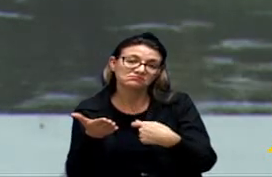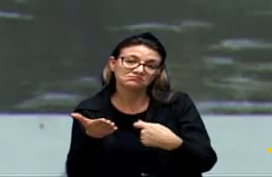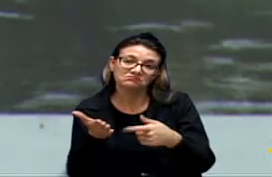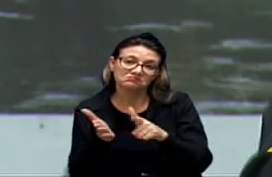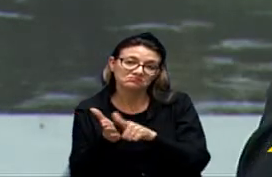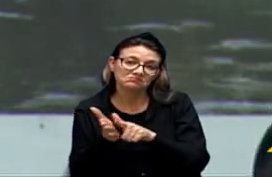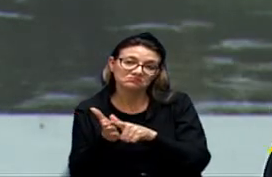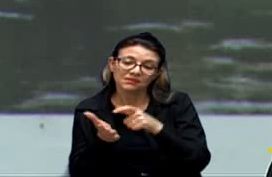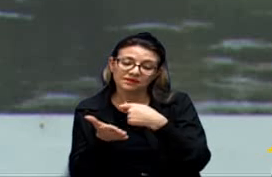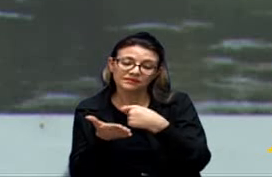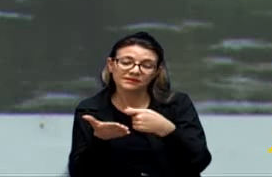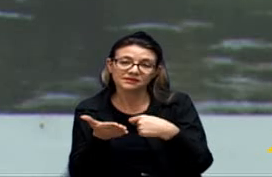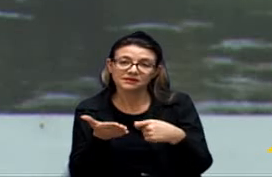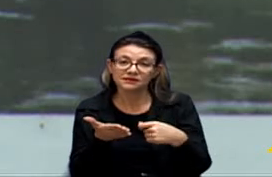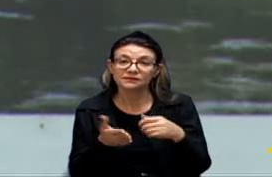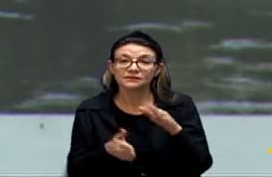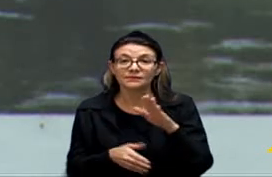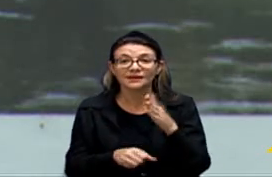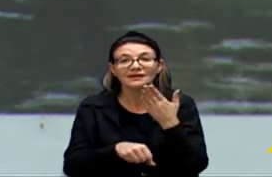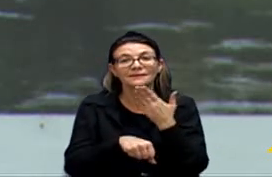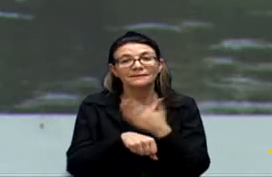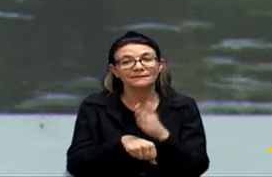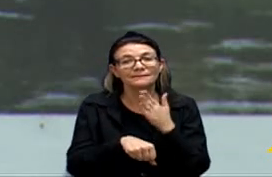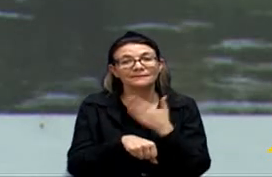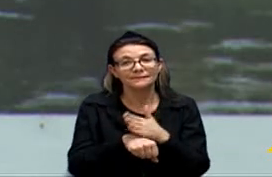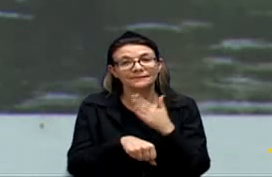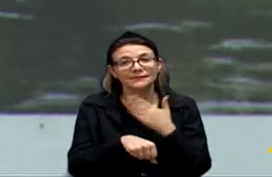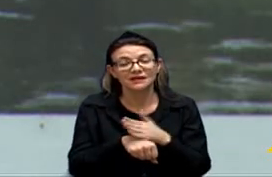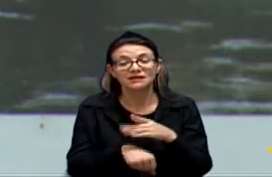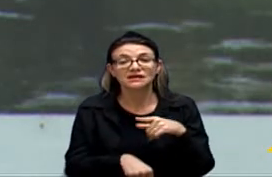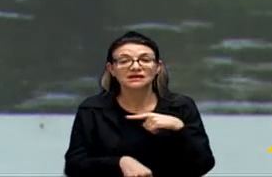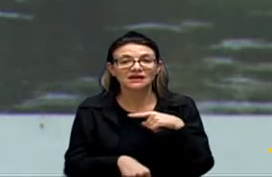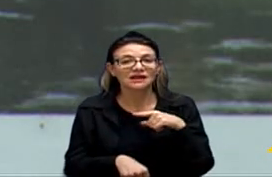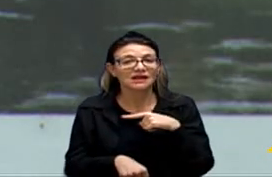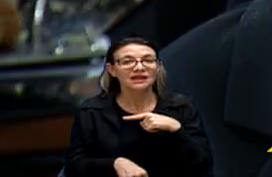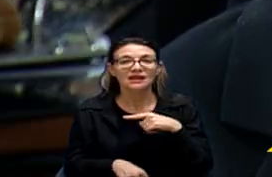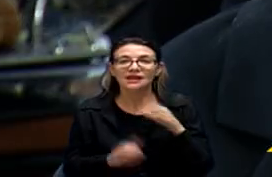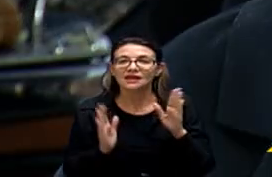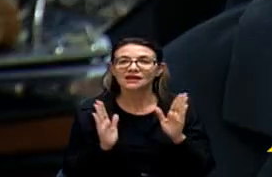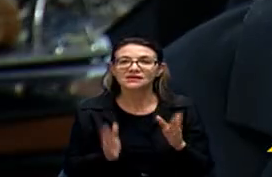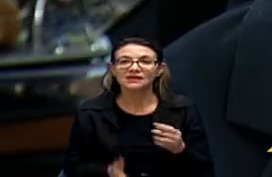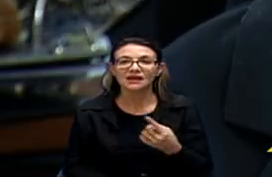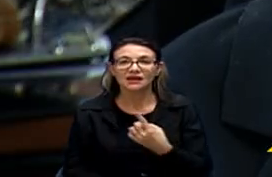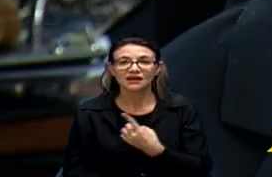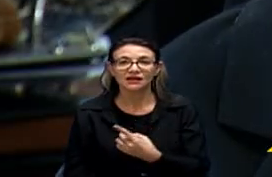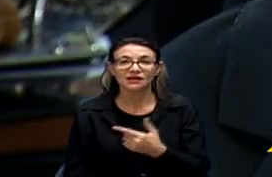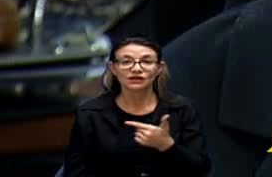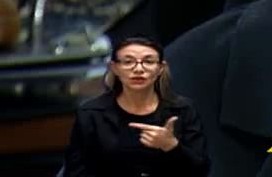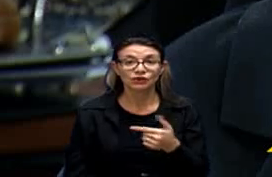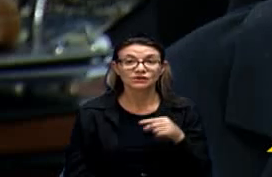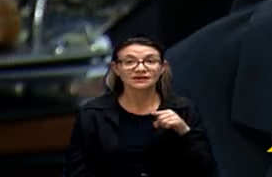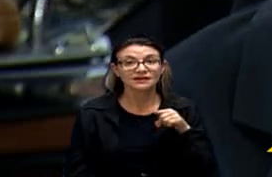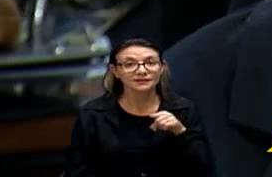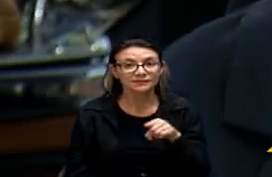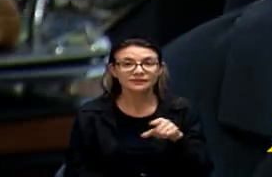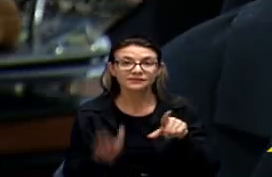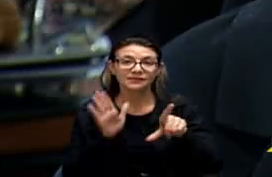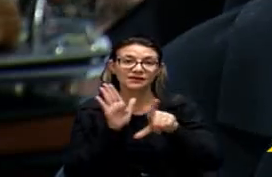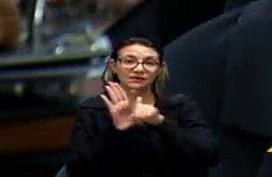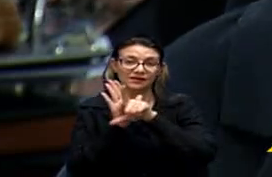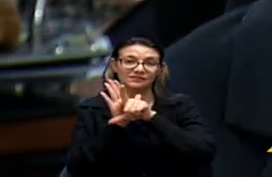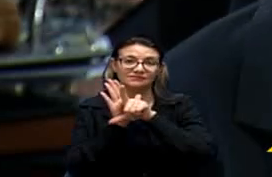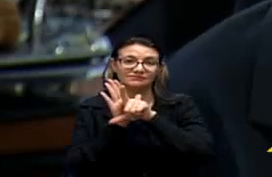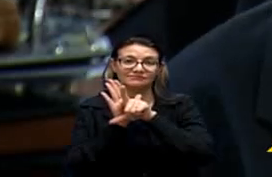internet mas na prática nós já temos 12.000 leis aqui na cidade de Sorocaba 12.000 leis na cidade de Sorocaba nós precisamos é de